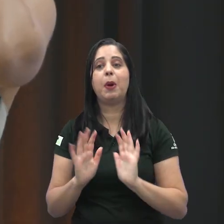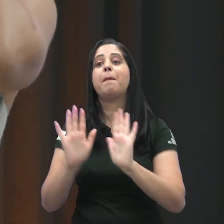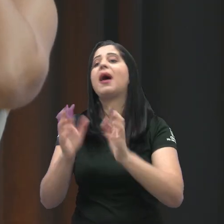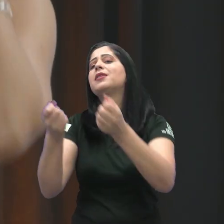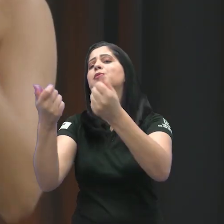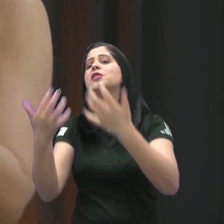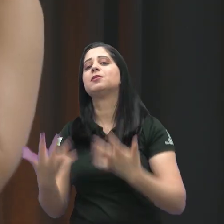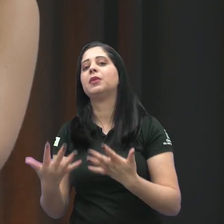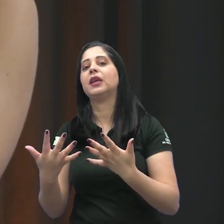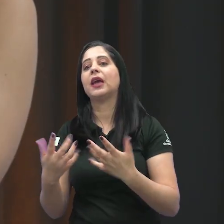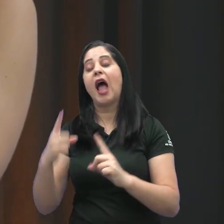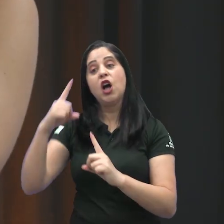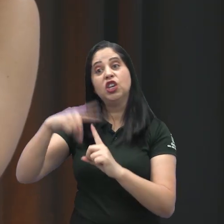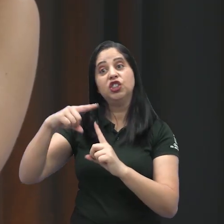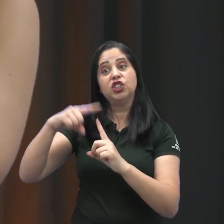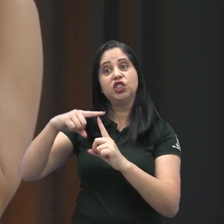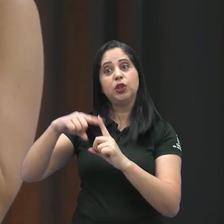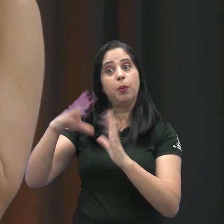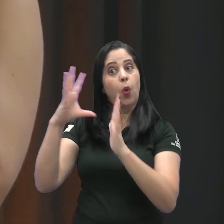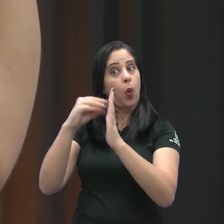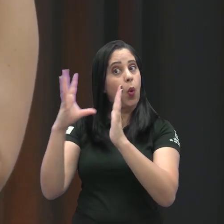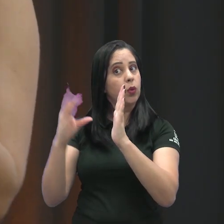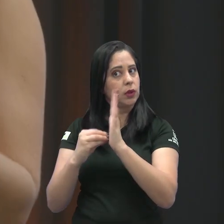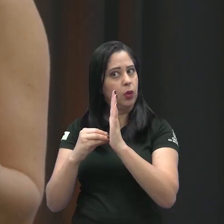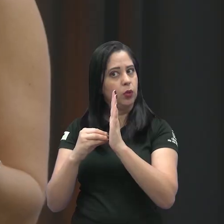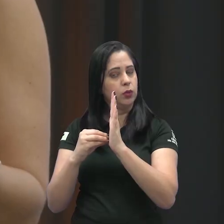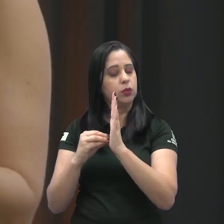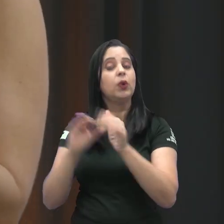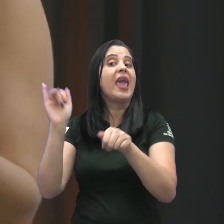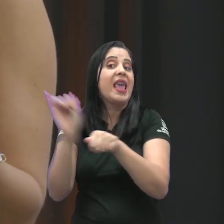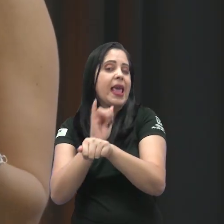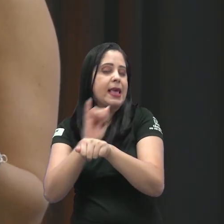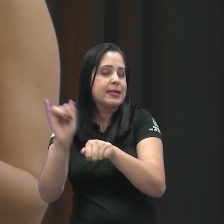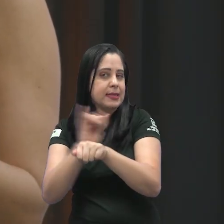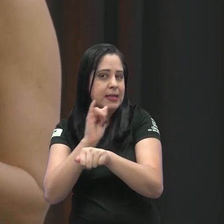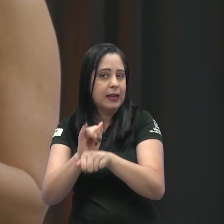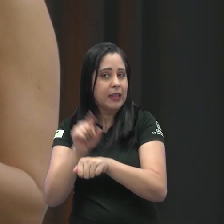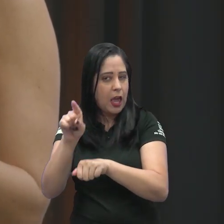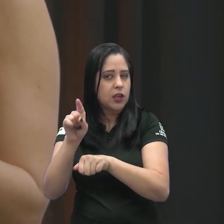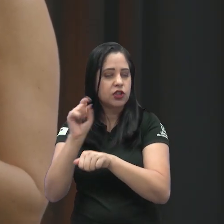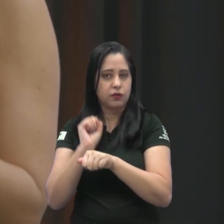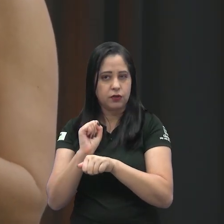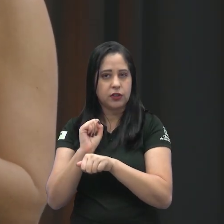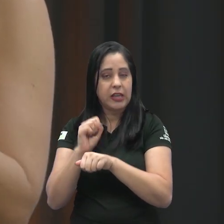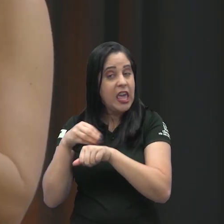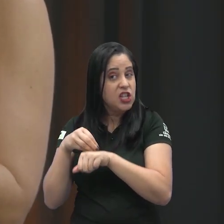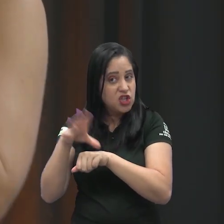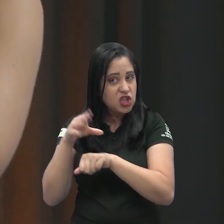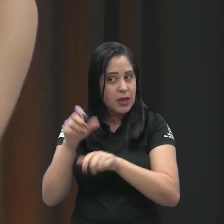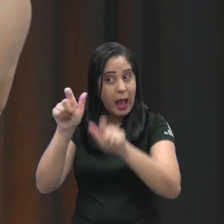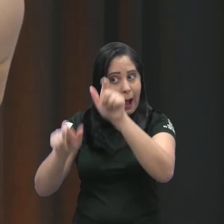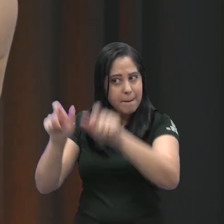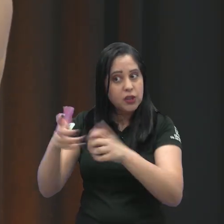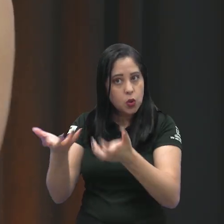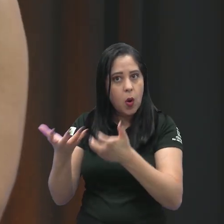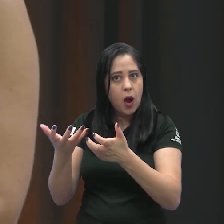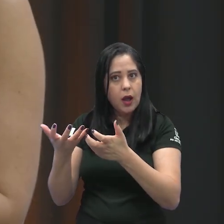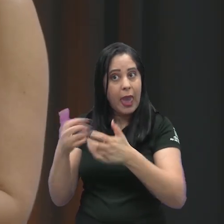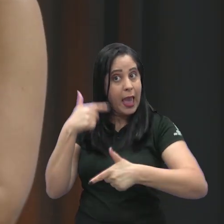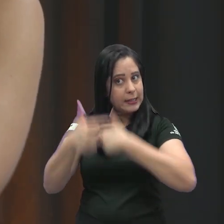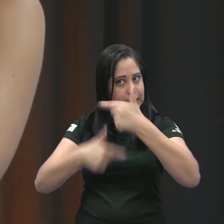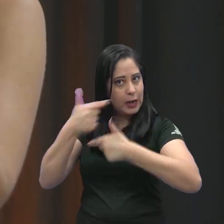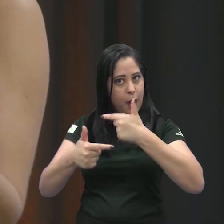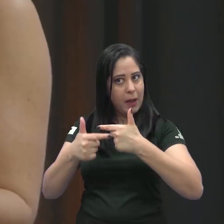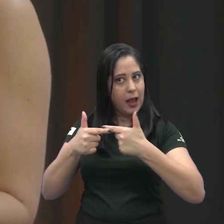Fala pra gente, que tipo de conteúdo é mais eficaz ou qual estratégia, né, que você indicaria para realmente quem quer trabalhar